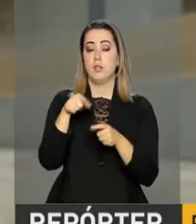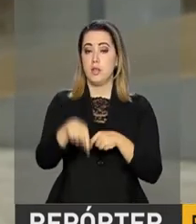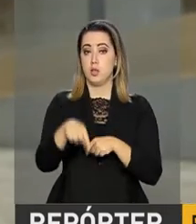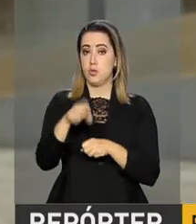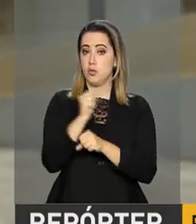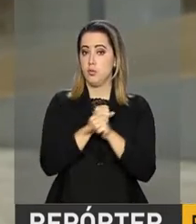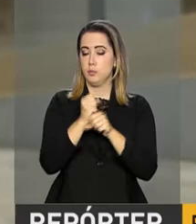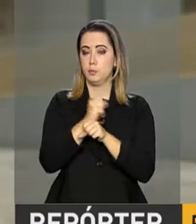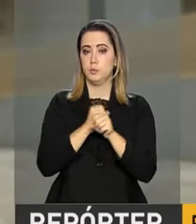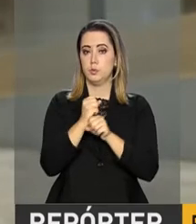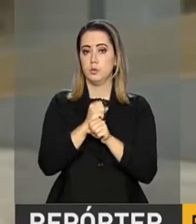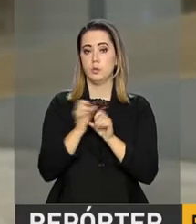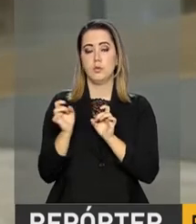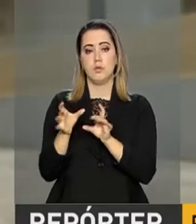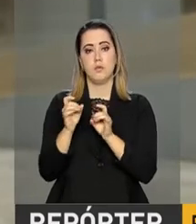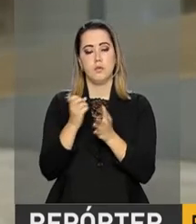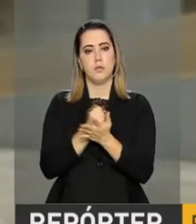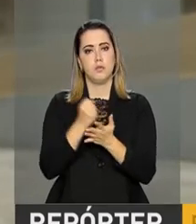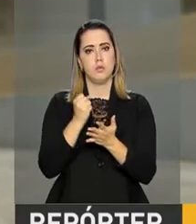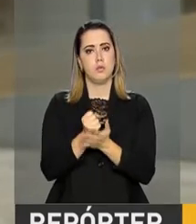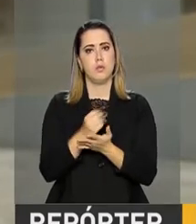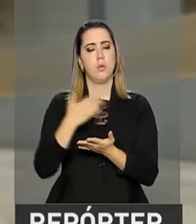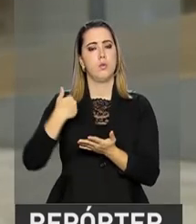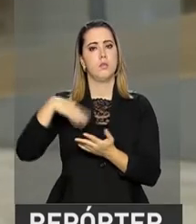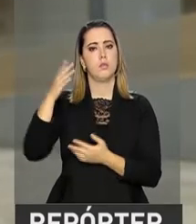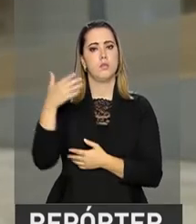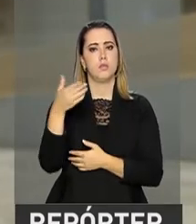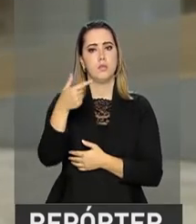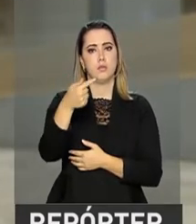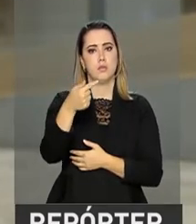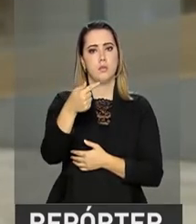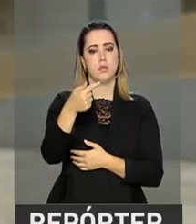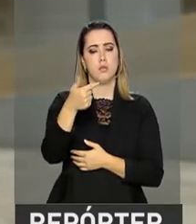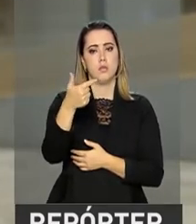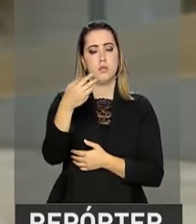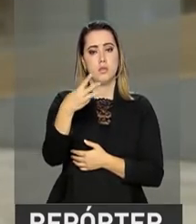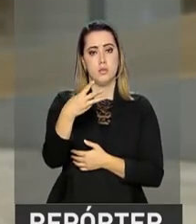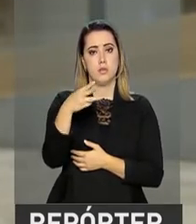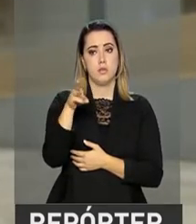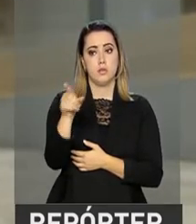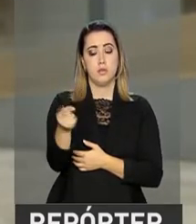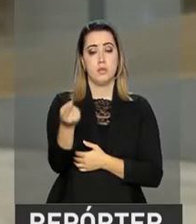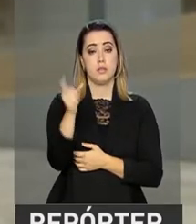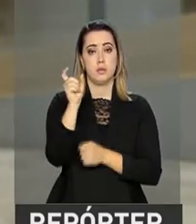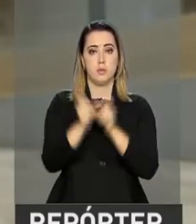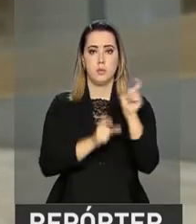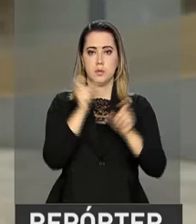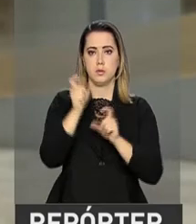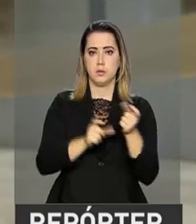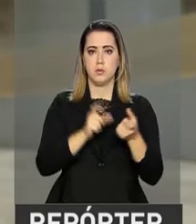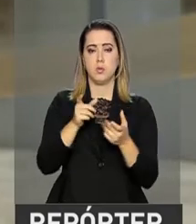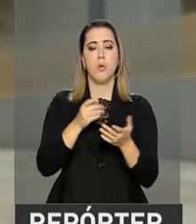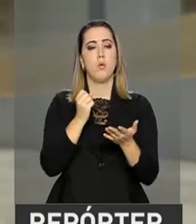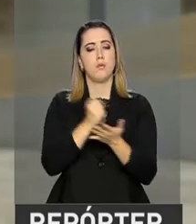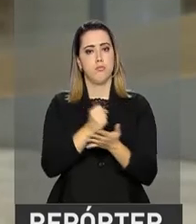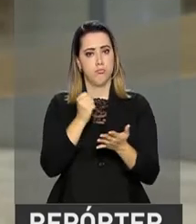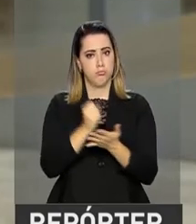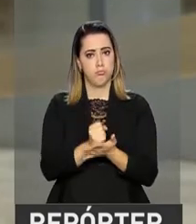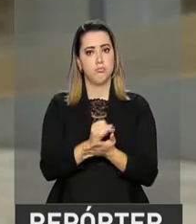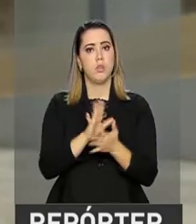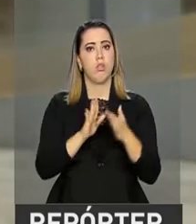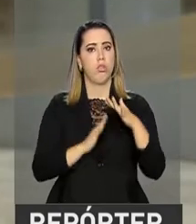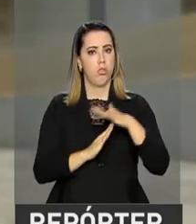deste ano o comércio varejista vai contratar mais de 73 mil funcionários temporários o que